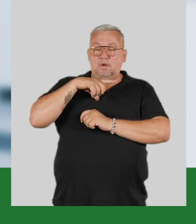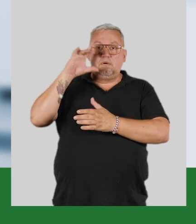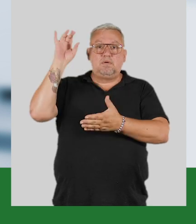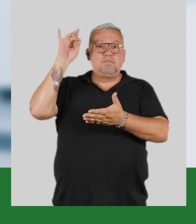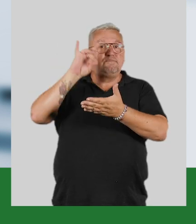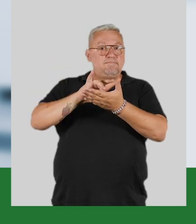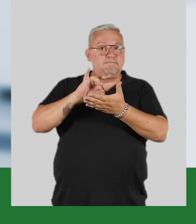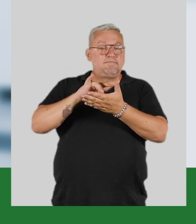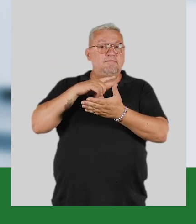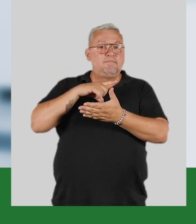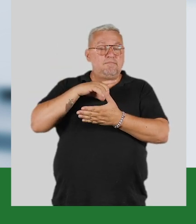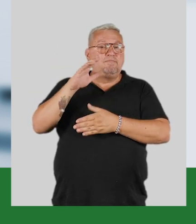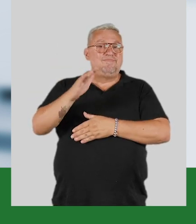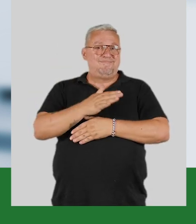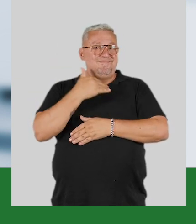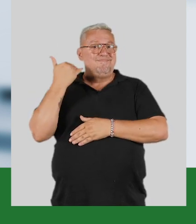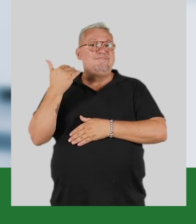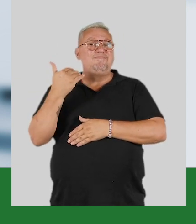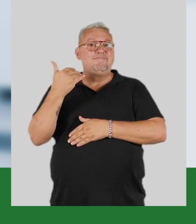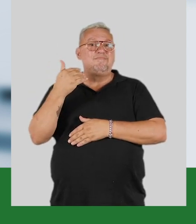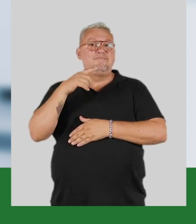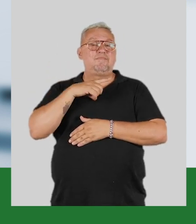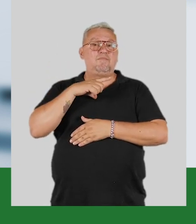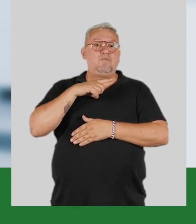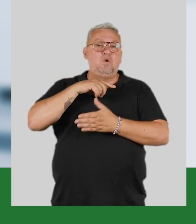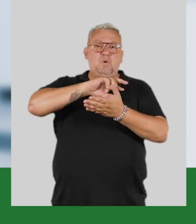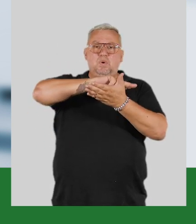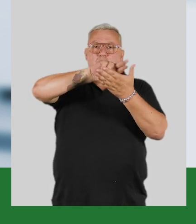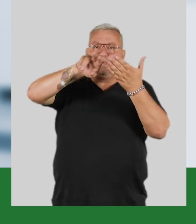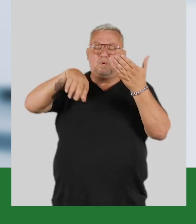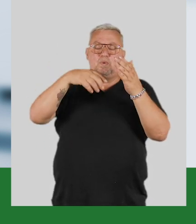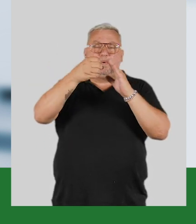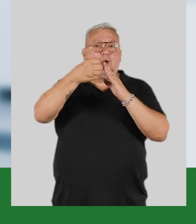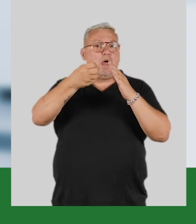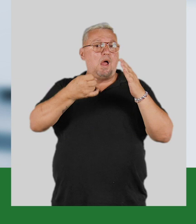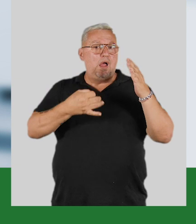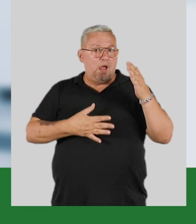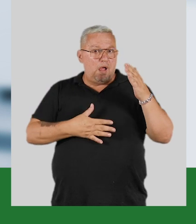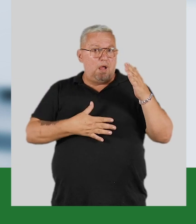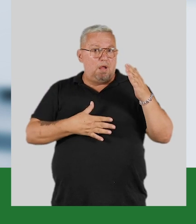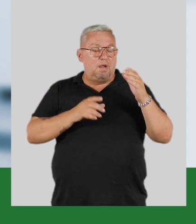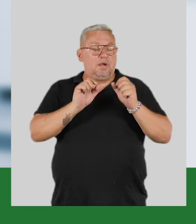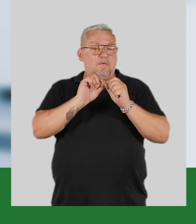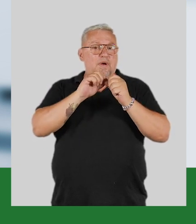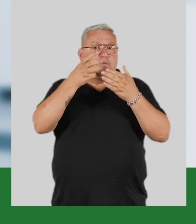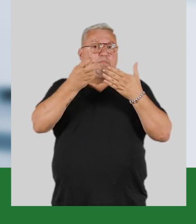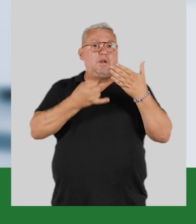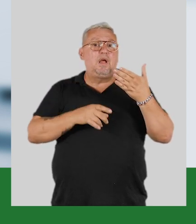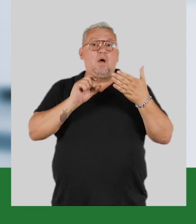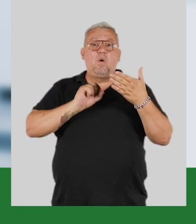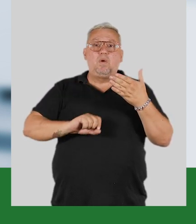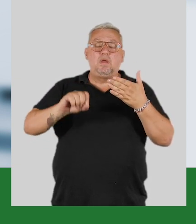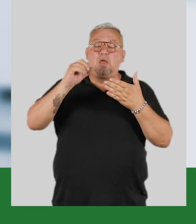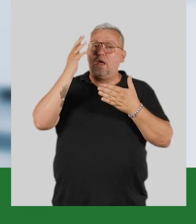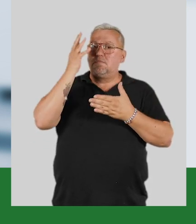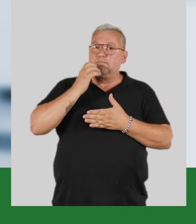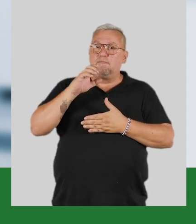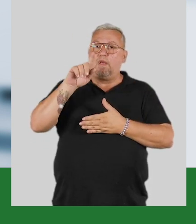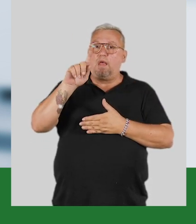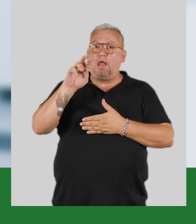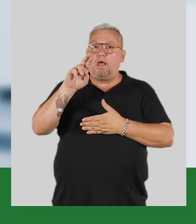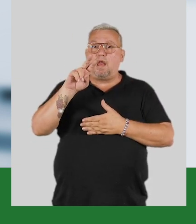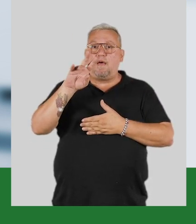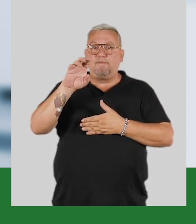fato evoluíram para o óbito, enfim, tem uma série de características que definem o que é um caso grave. E lembrar, esse